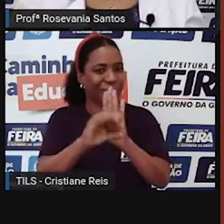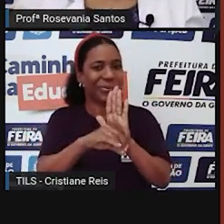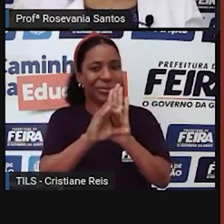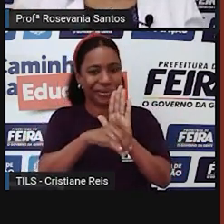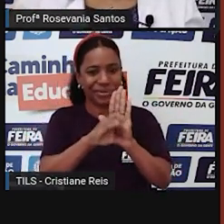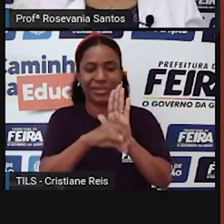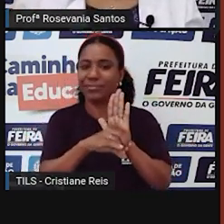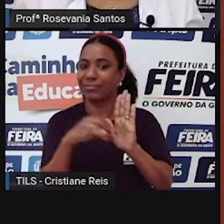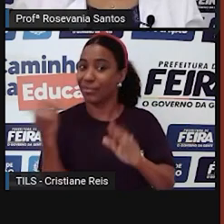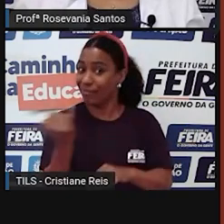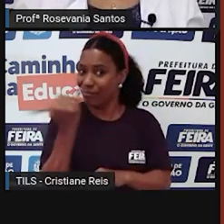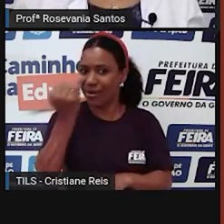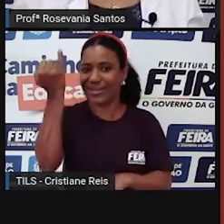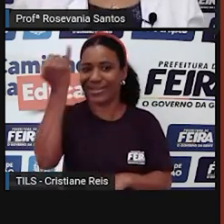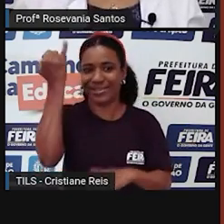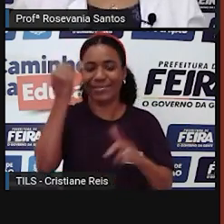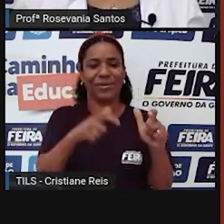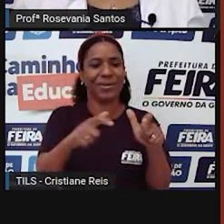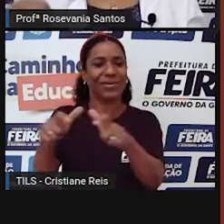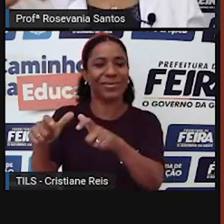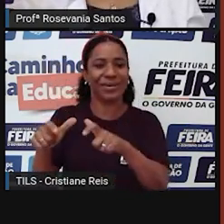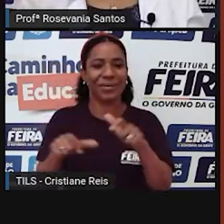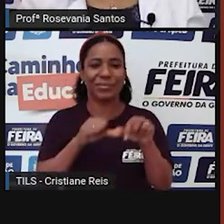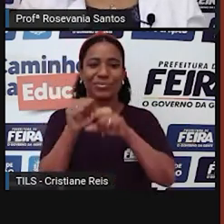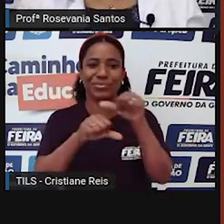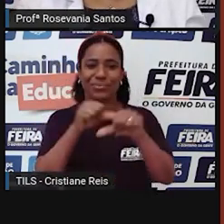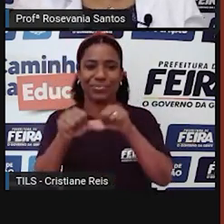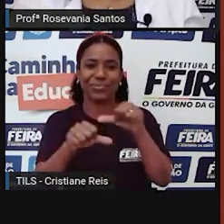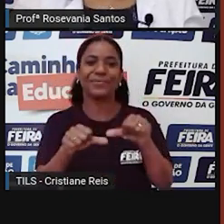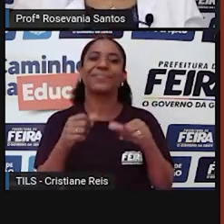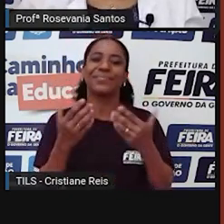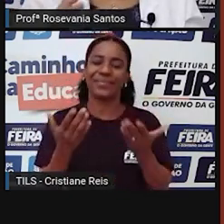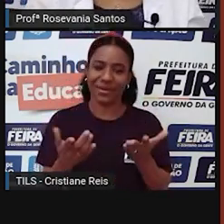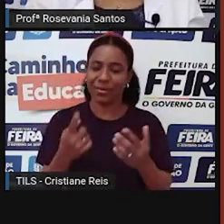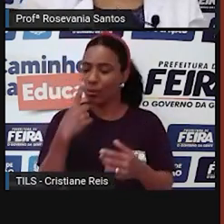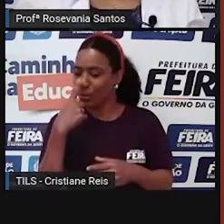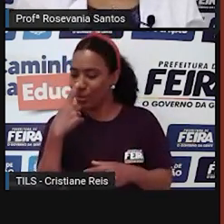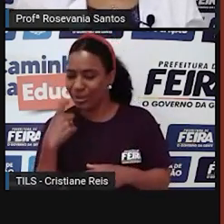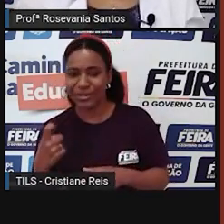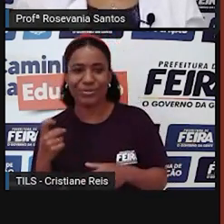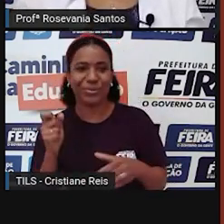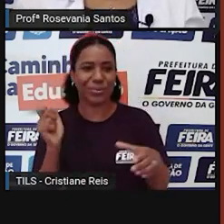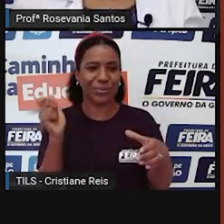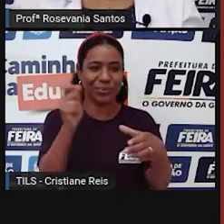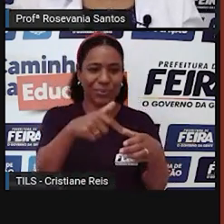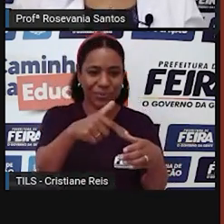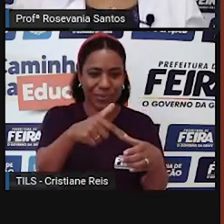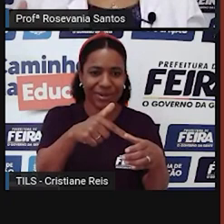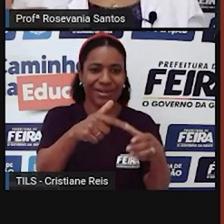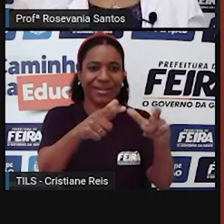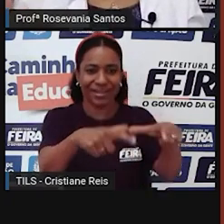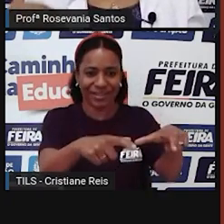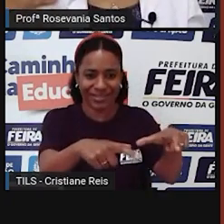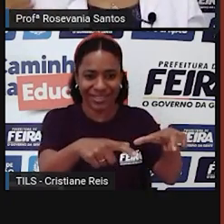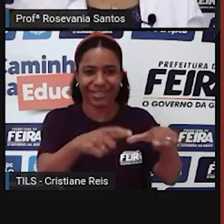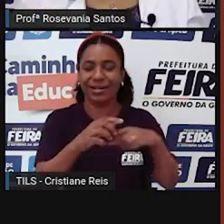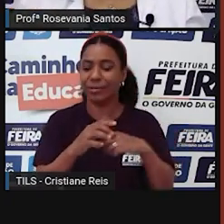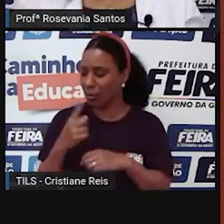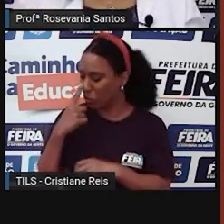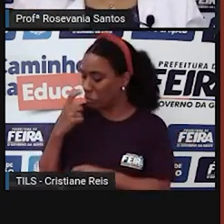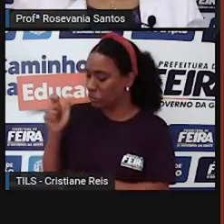espaço, transformando nesse espaço. Até quando eu pego o próprio lixo, jogo na lixeira, ou que eu jogo ali no chão, eu estou transformando, eu estou